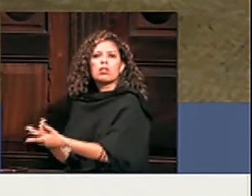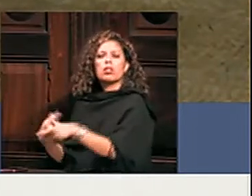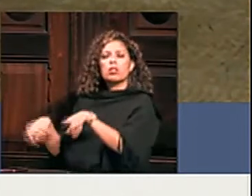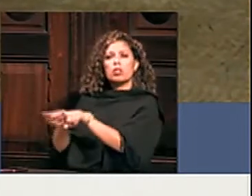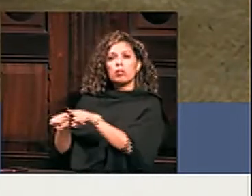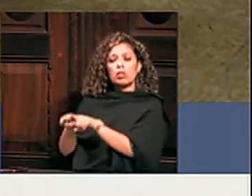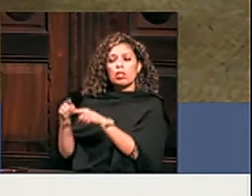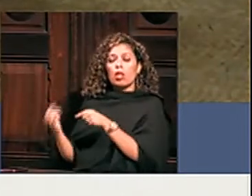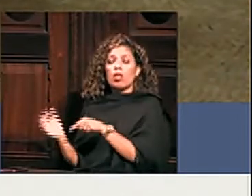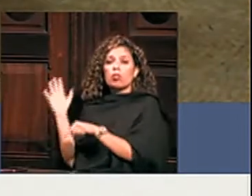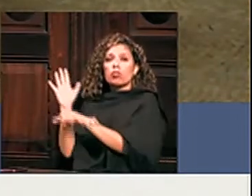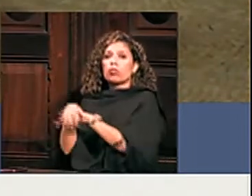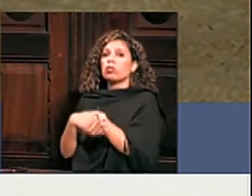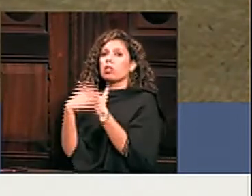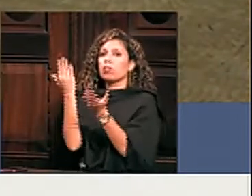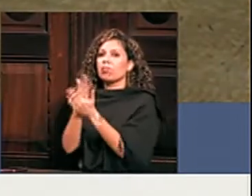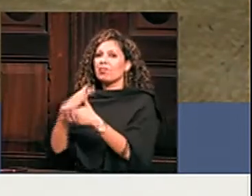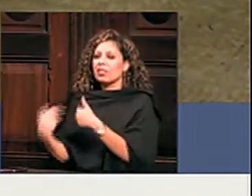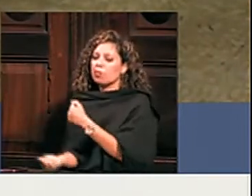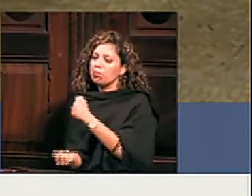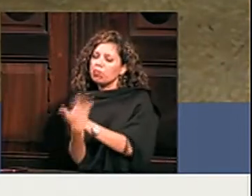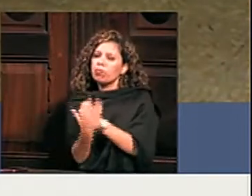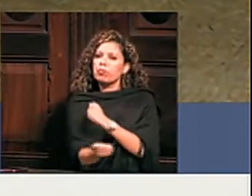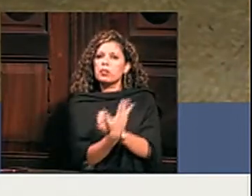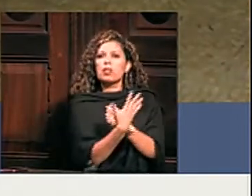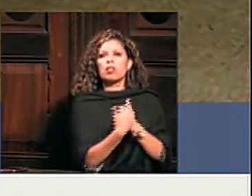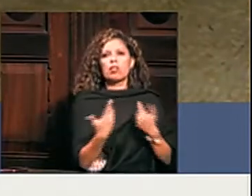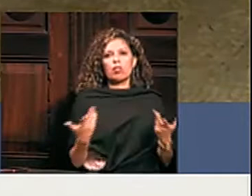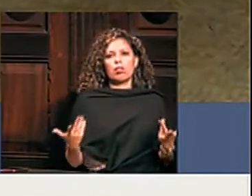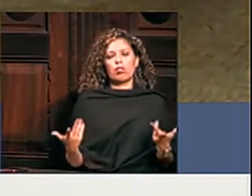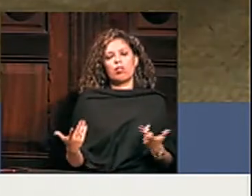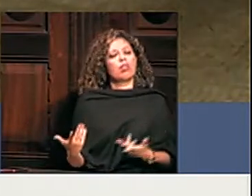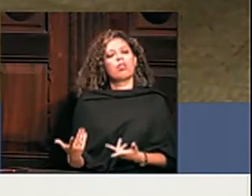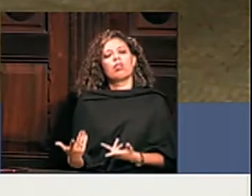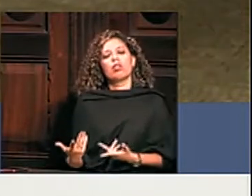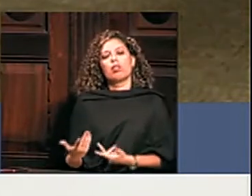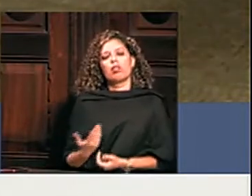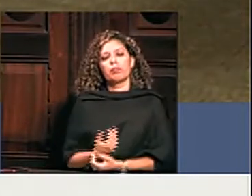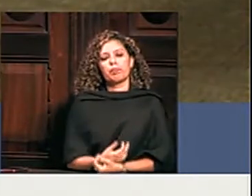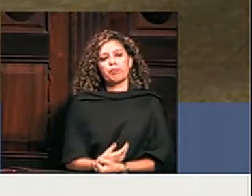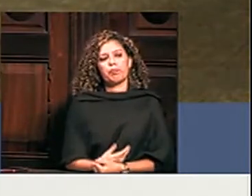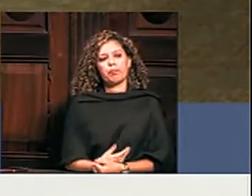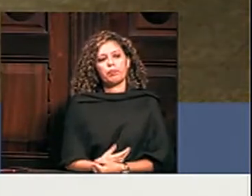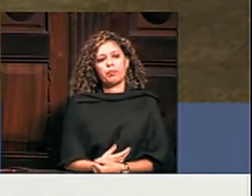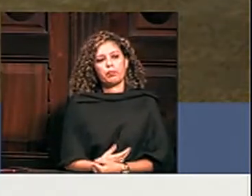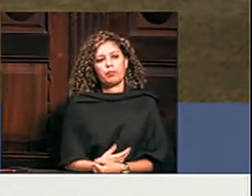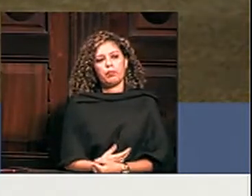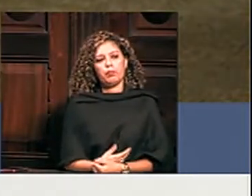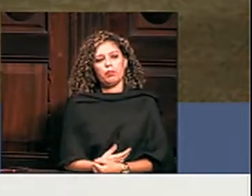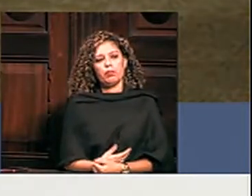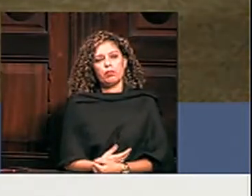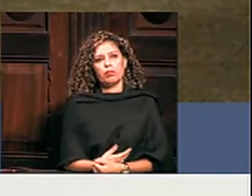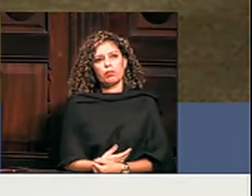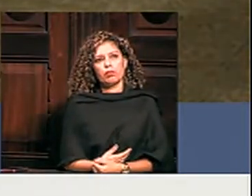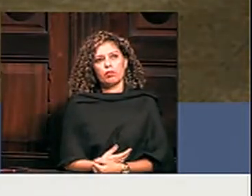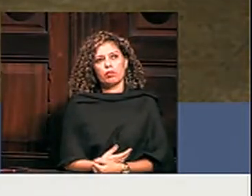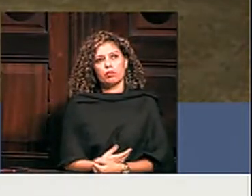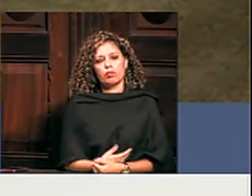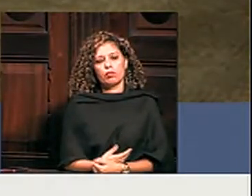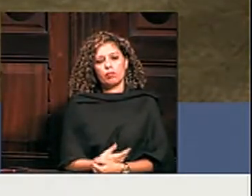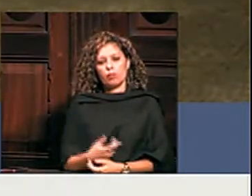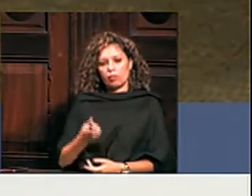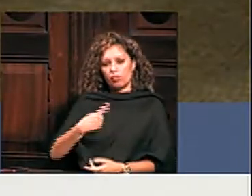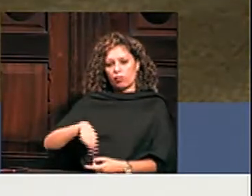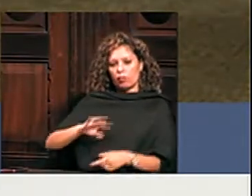impedir corrupção, impedir falcatruas, impedir que o recurso público possam ser desviados, porque teremos